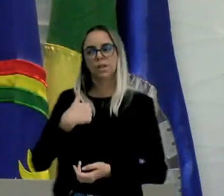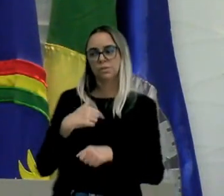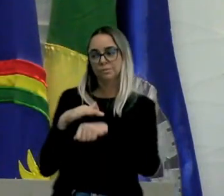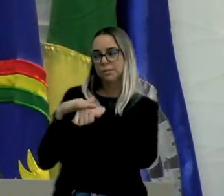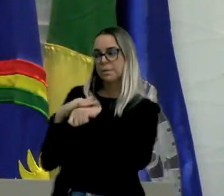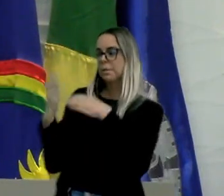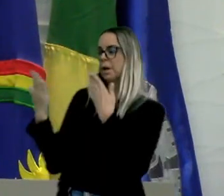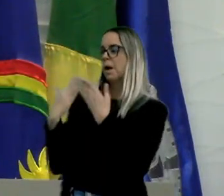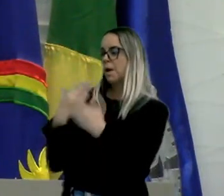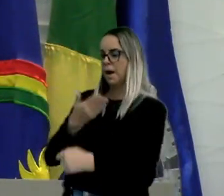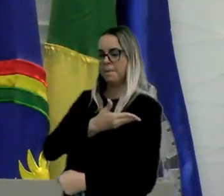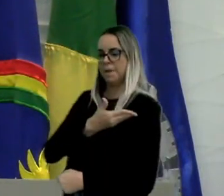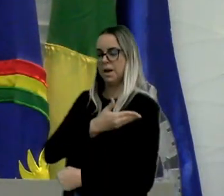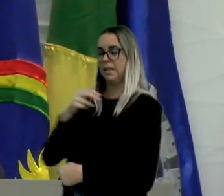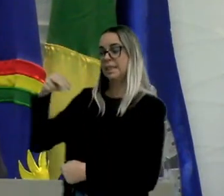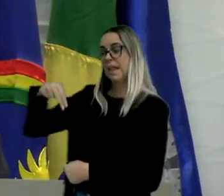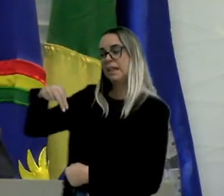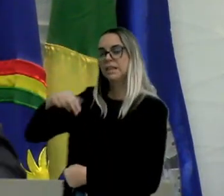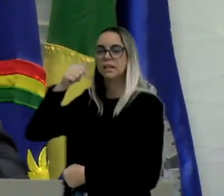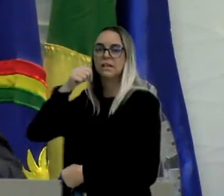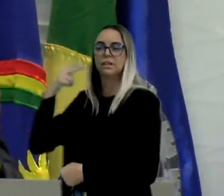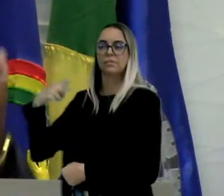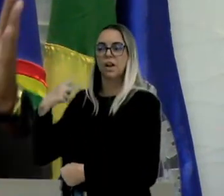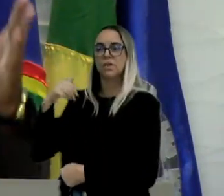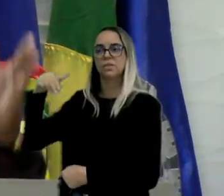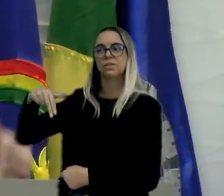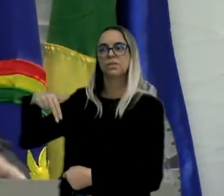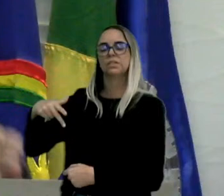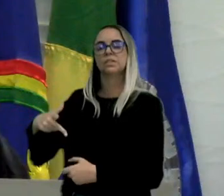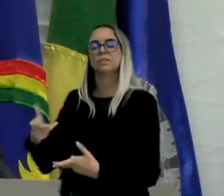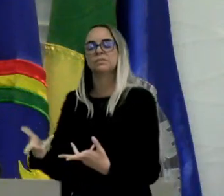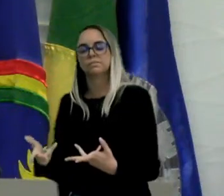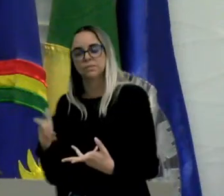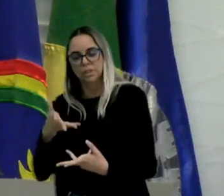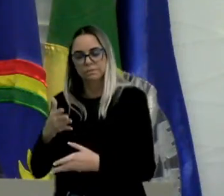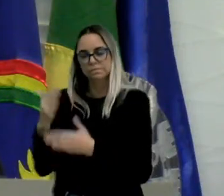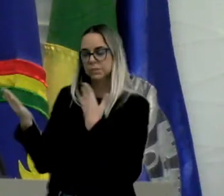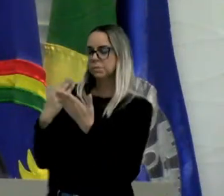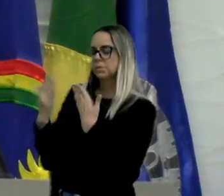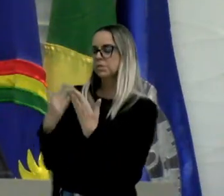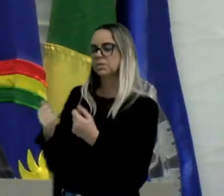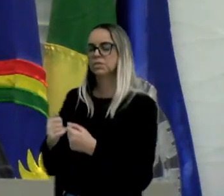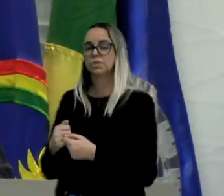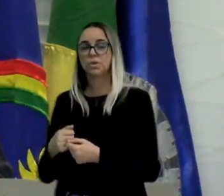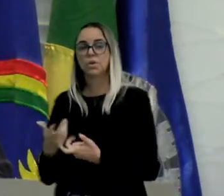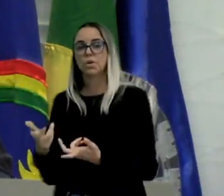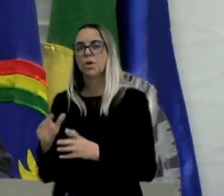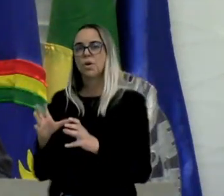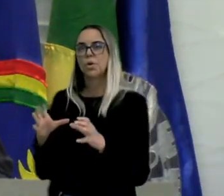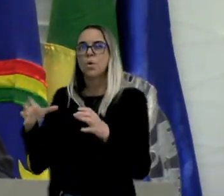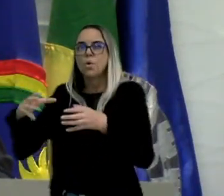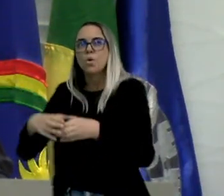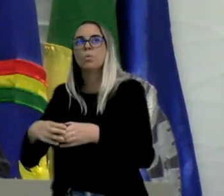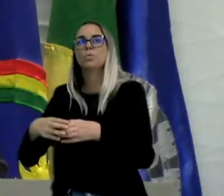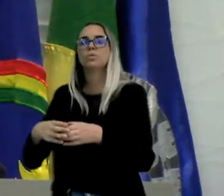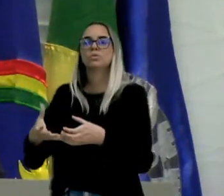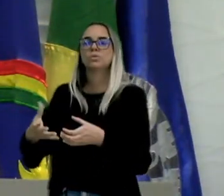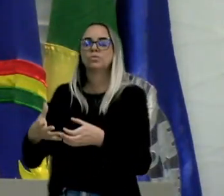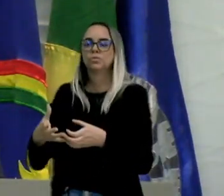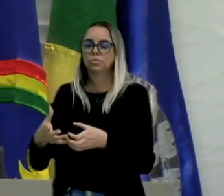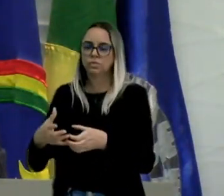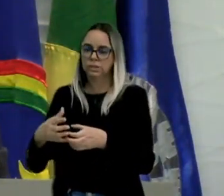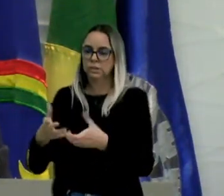vereadora colega vereadora neid uma um distrito o distrito não um povoado que o prefeito tanto gosta